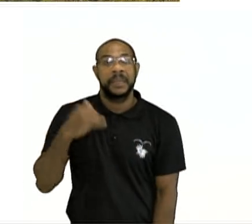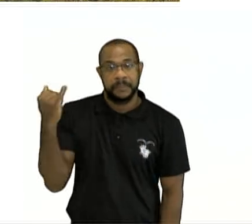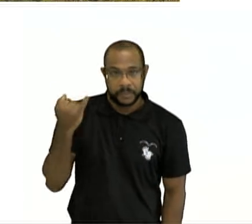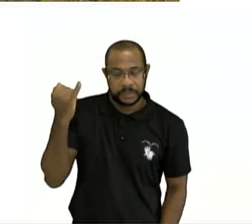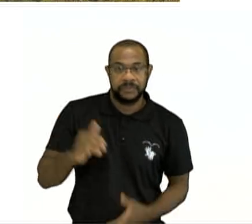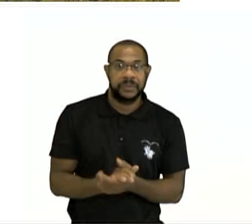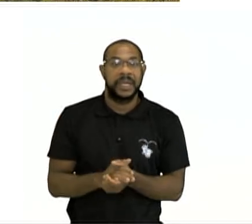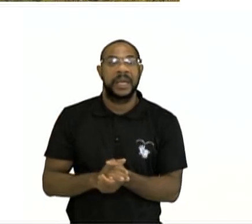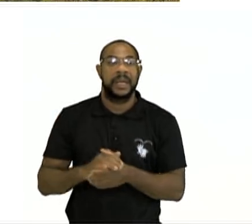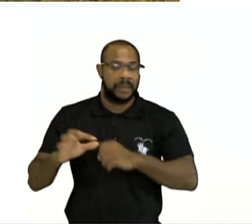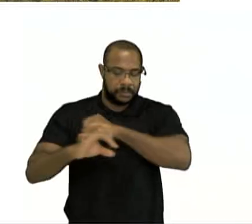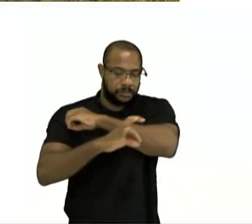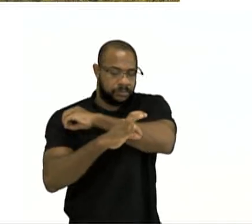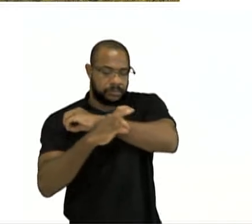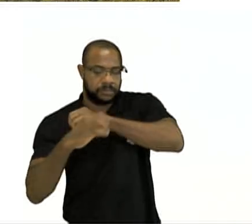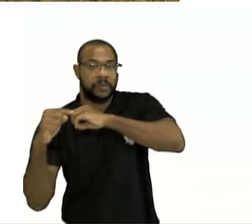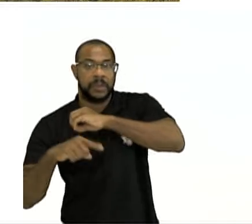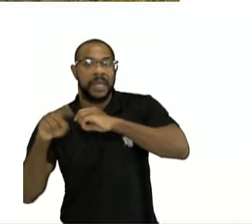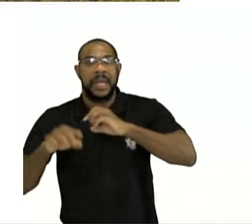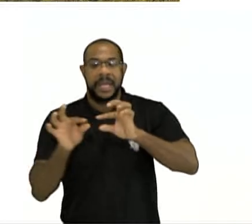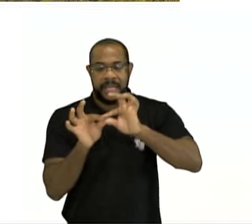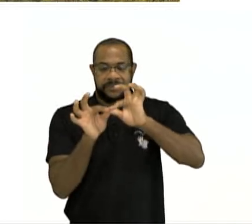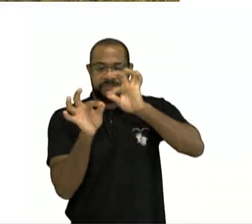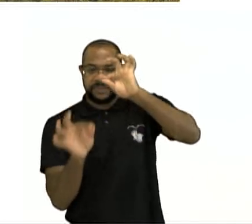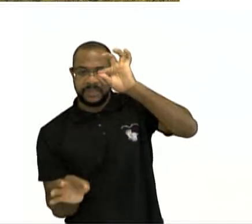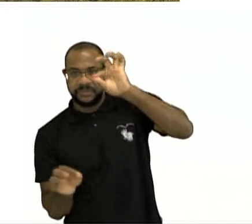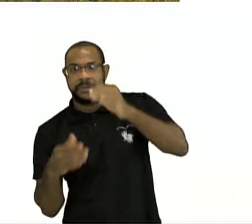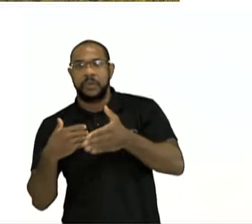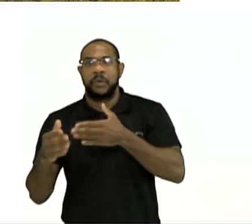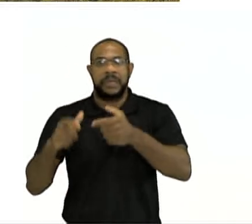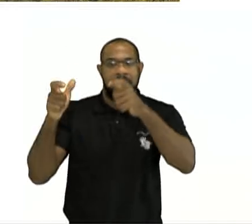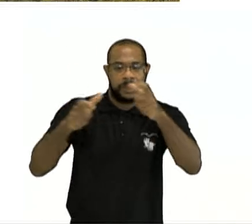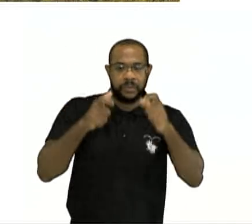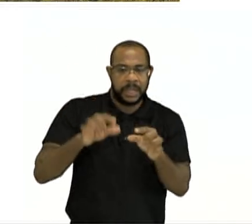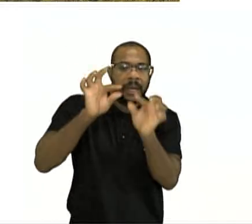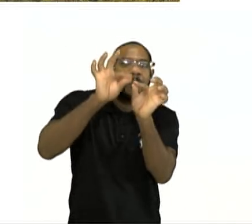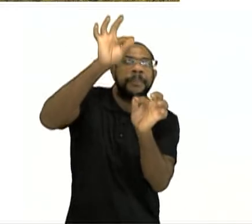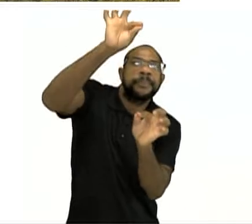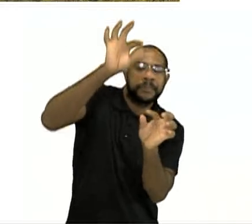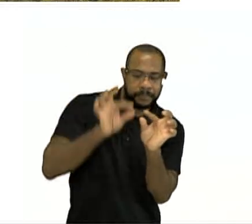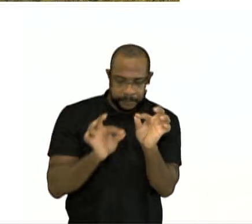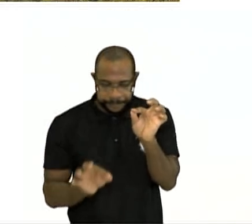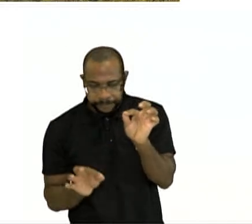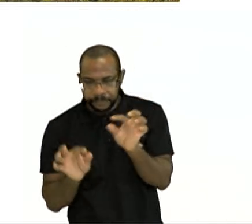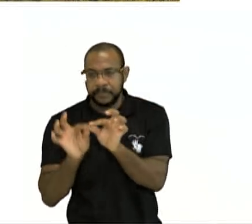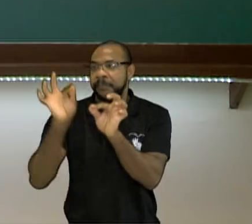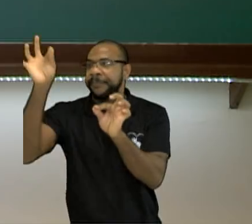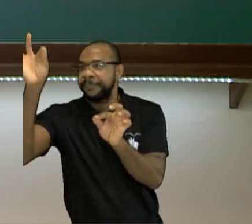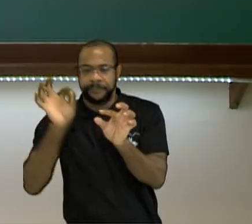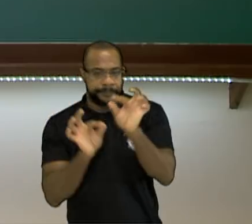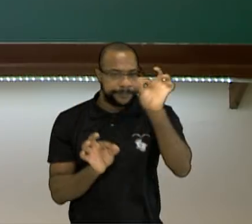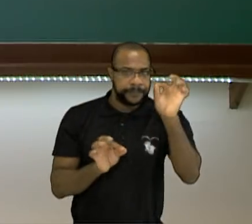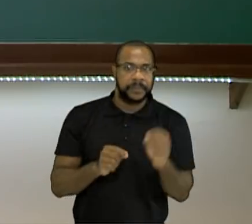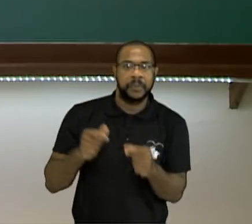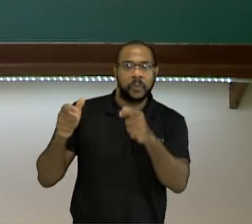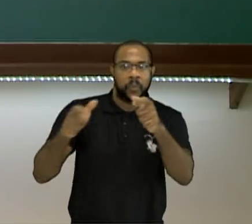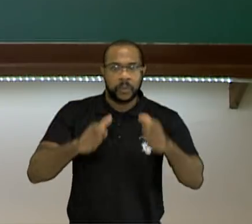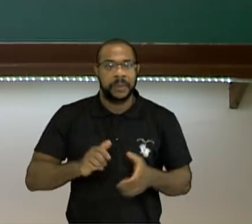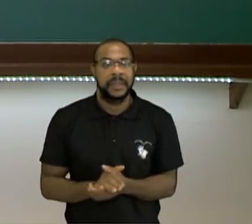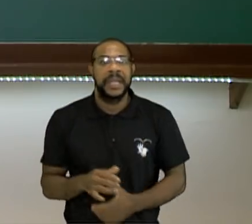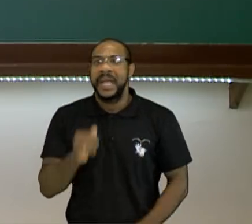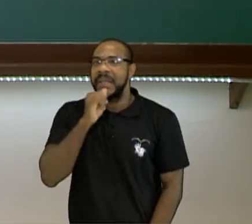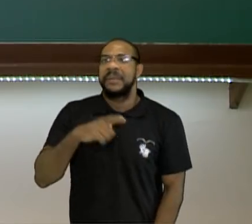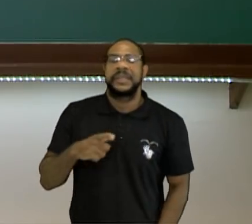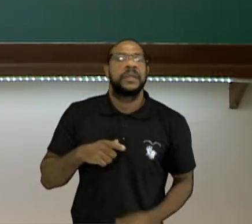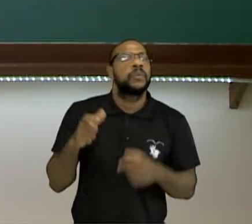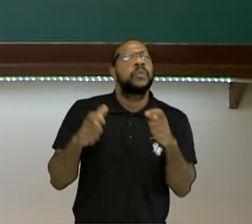essa latitude é a distância de qualquer lugar em relação à linha do Equador. E aí, se eu tenho um determinado território,